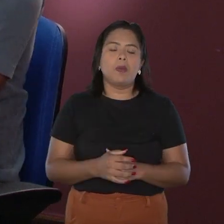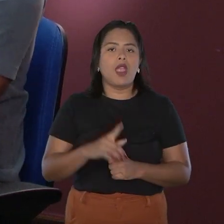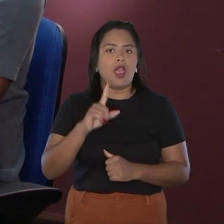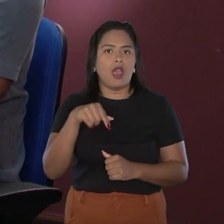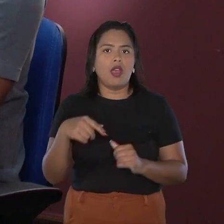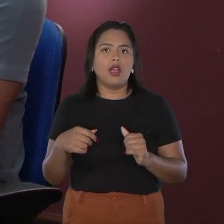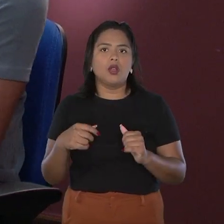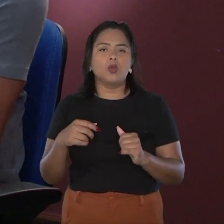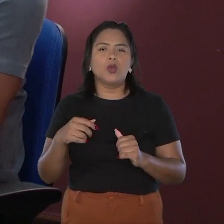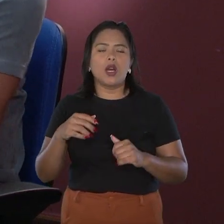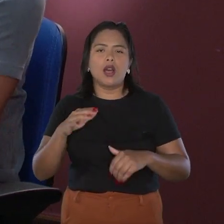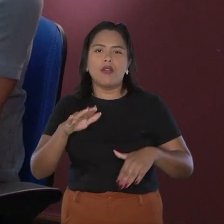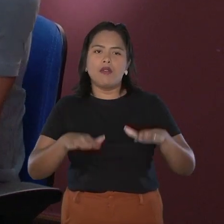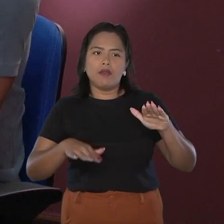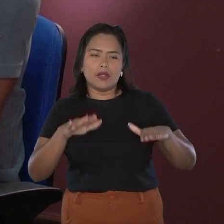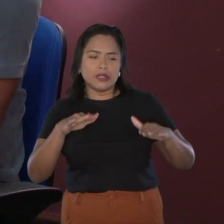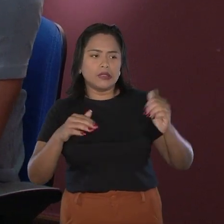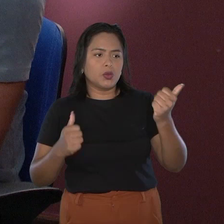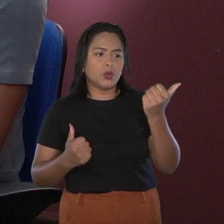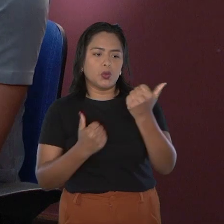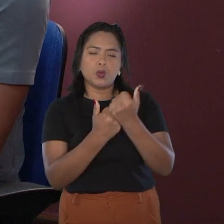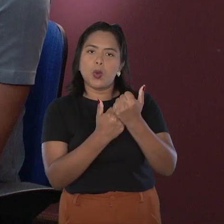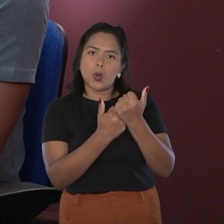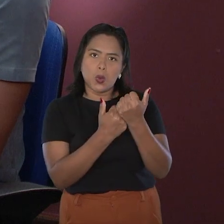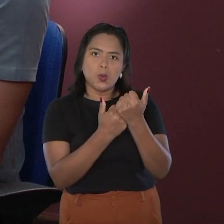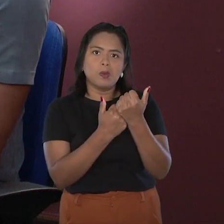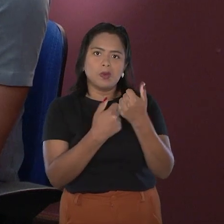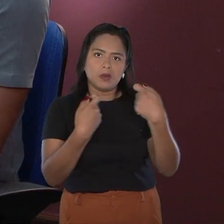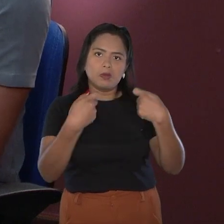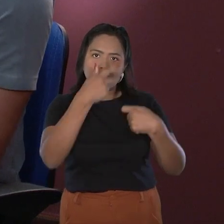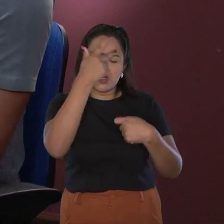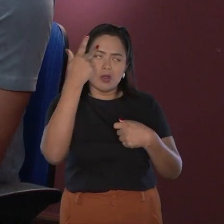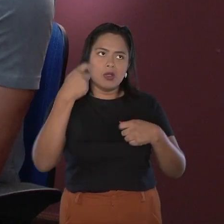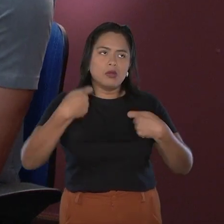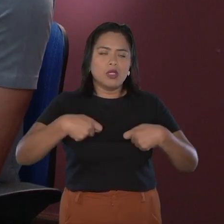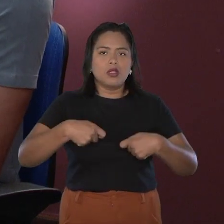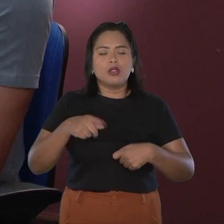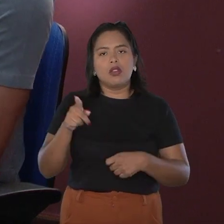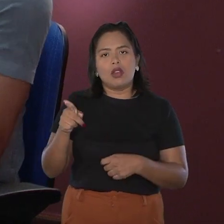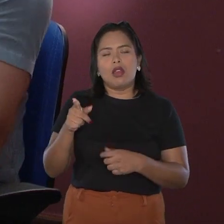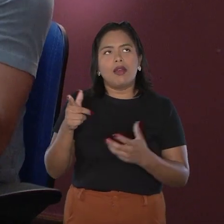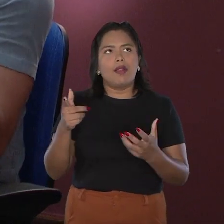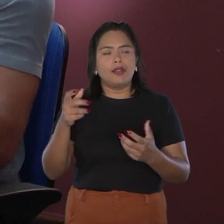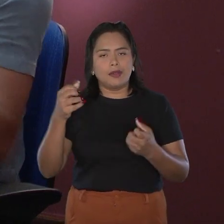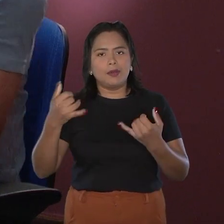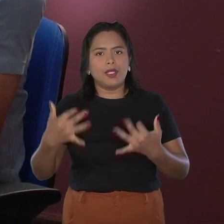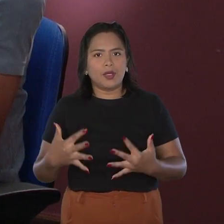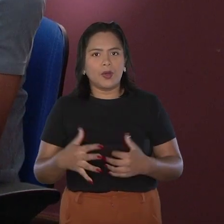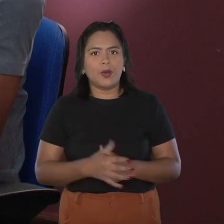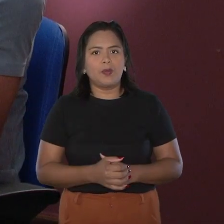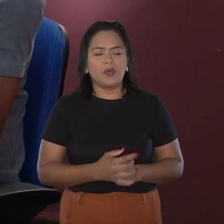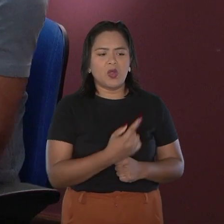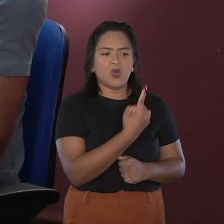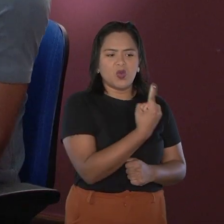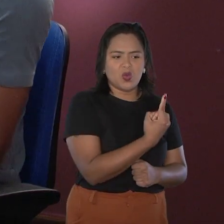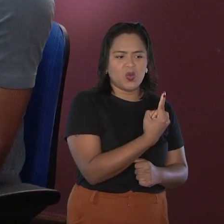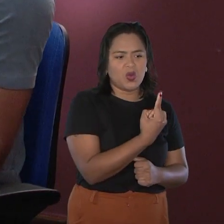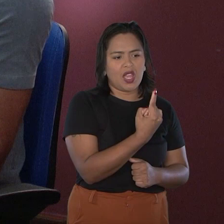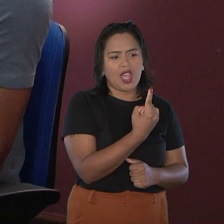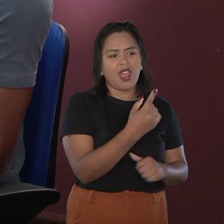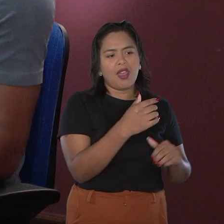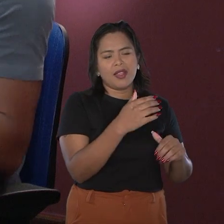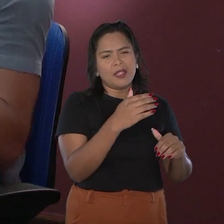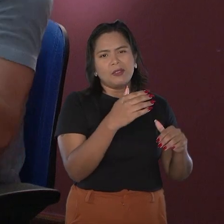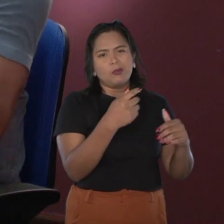suporte que esse que essa pessoa vai precisar Então fala que como a Laura falou não é aquele nível 1 ele tem menos autismo não